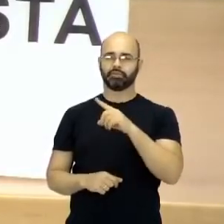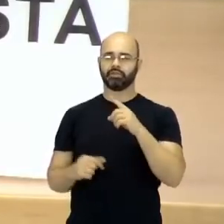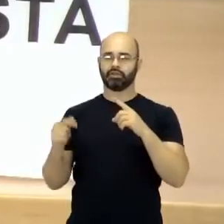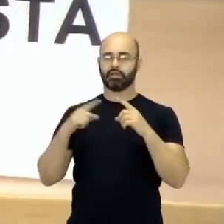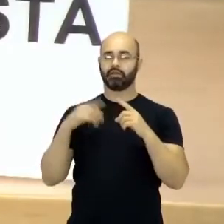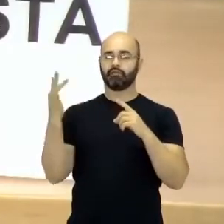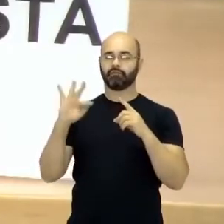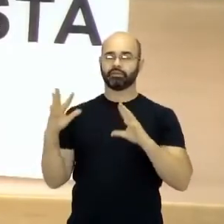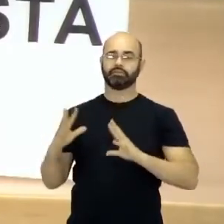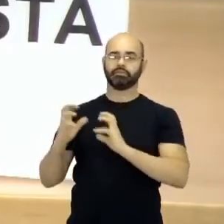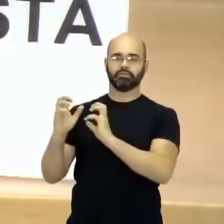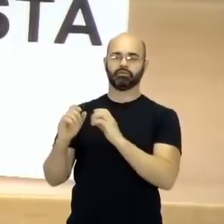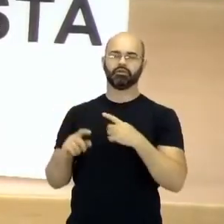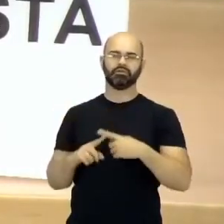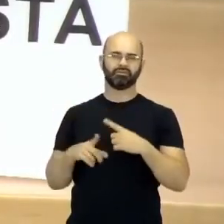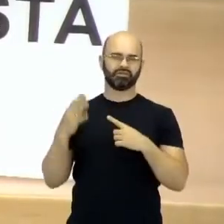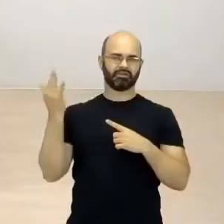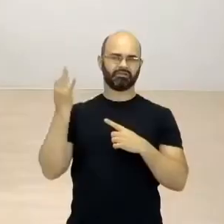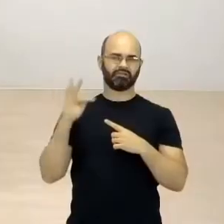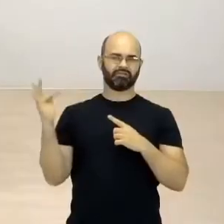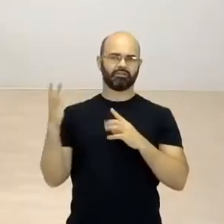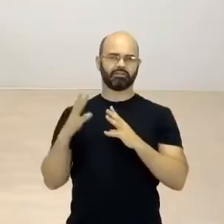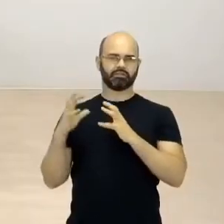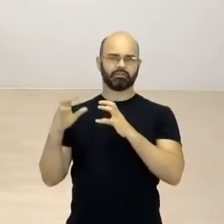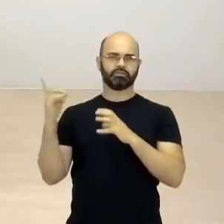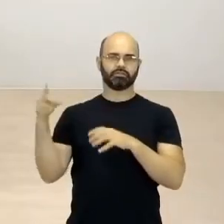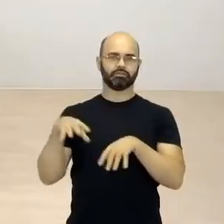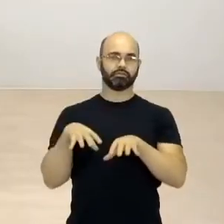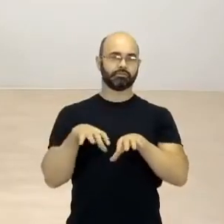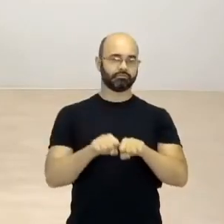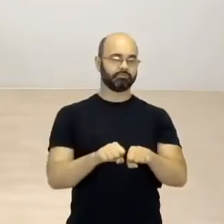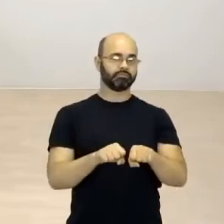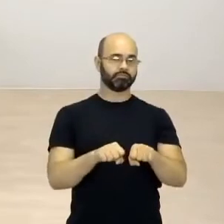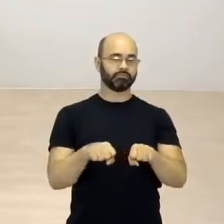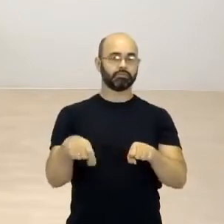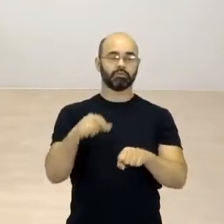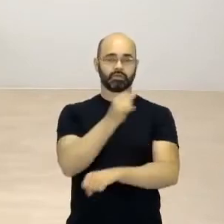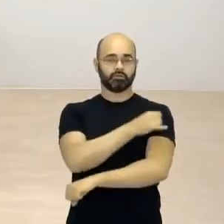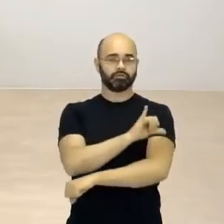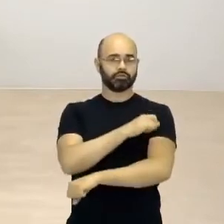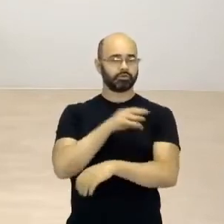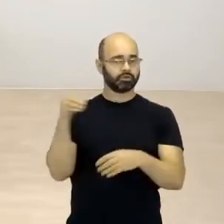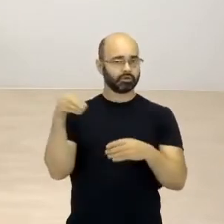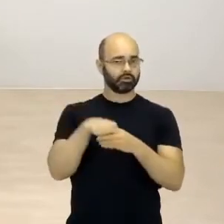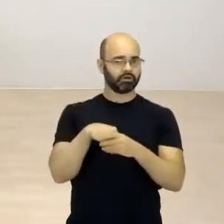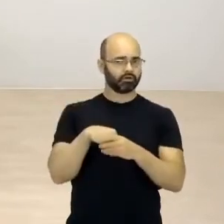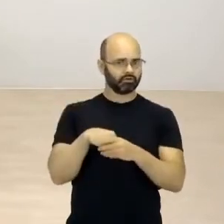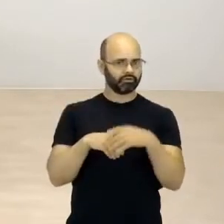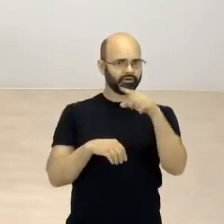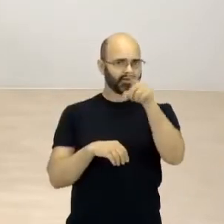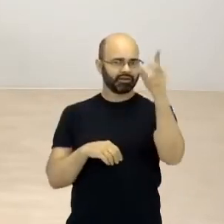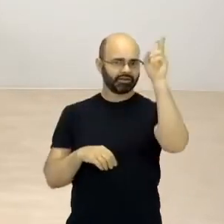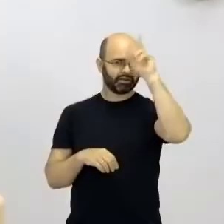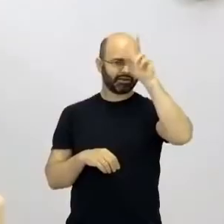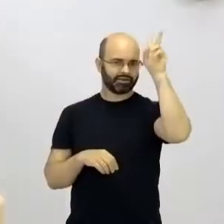os franceses, porque vocês se lembram que os franceses fizeram uma colônia dentro do Rio de Janeiro? Se lembram